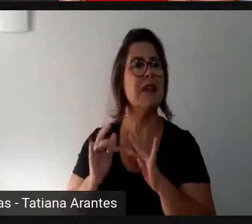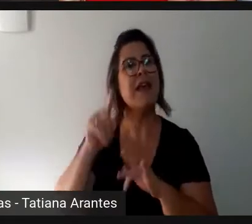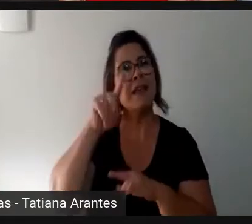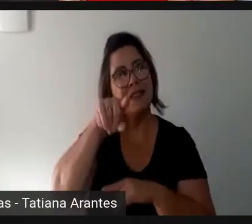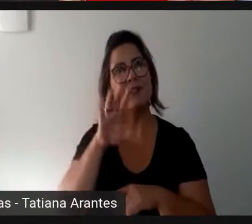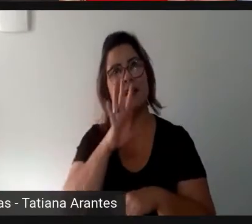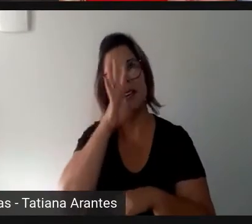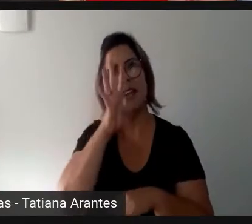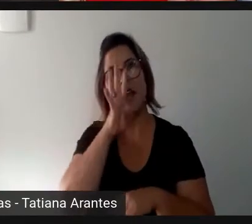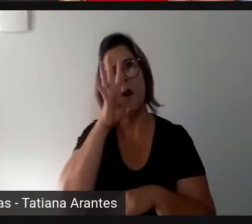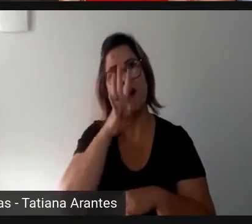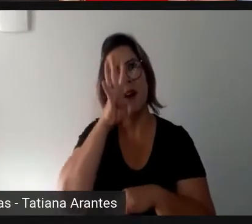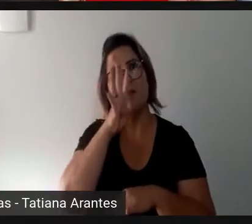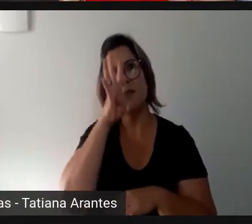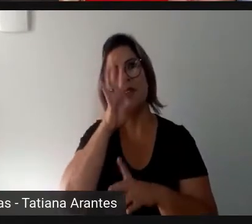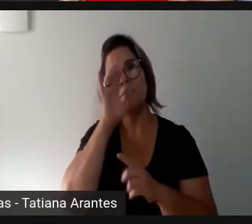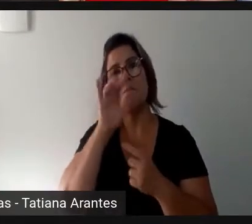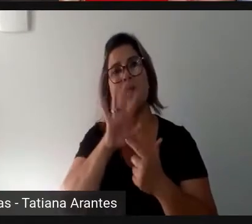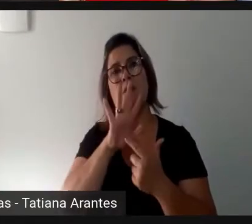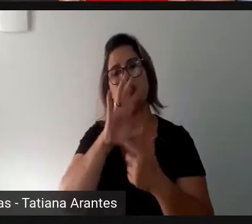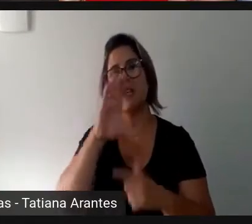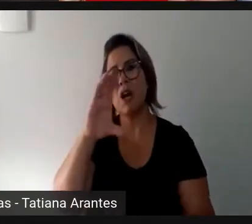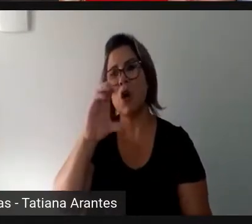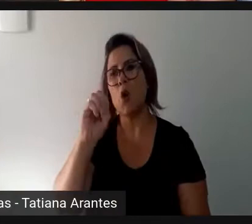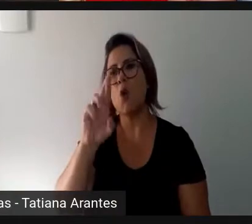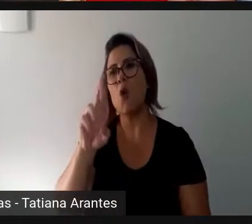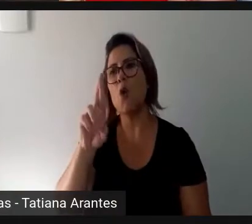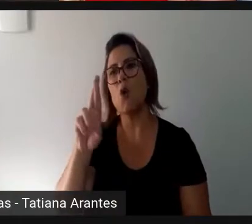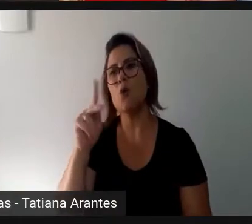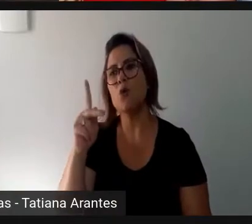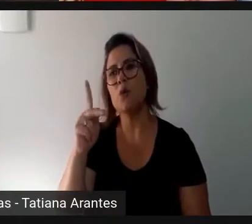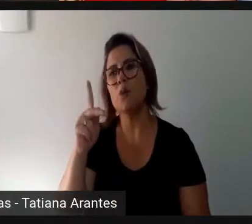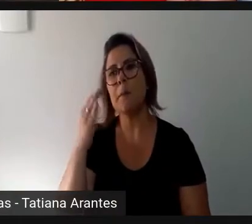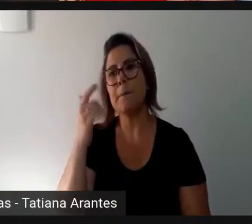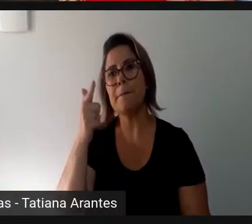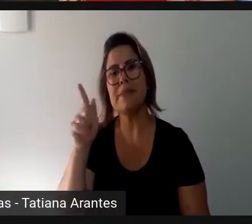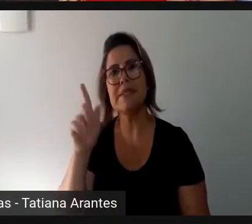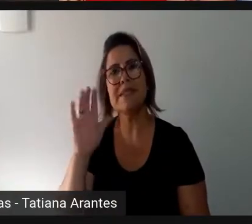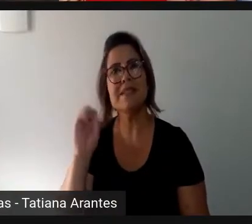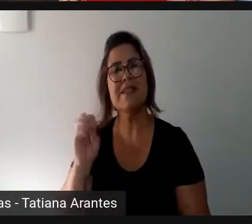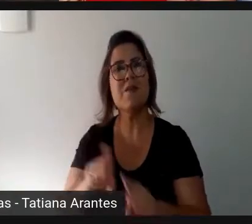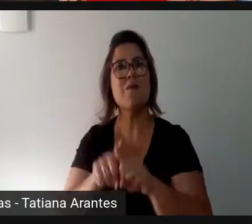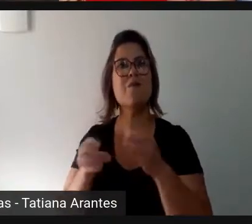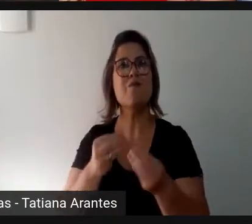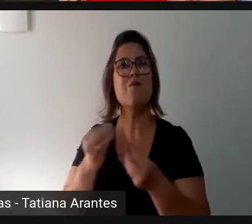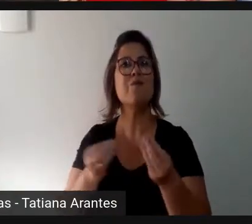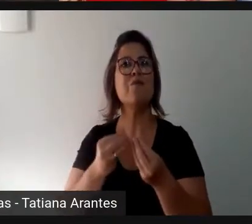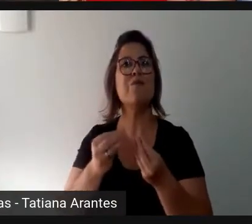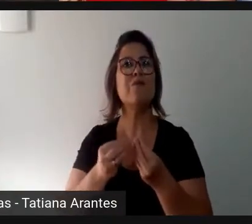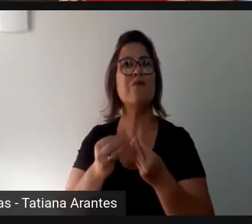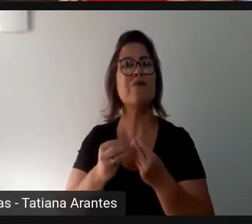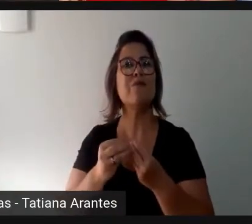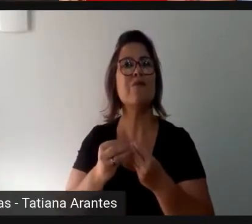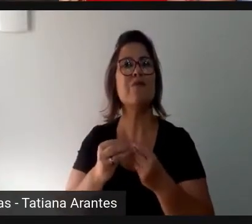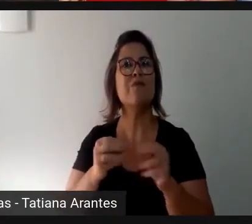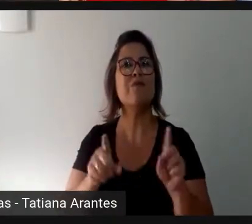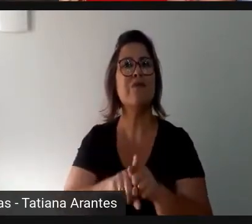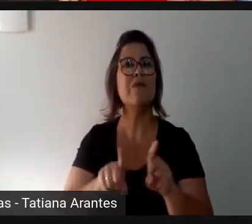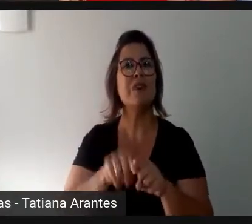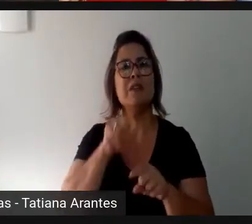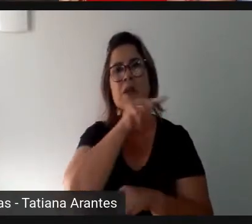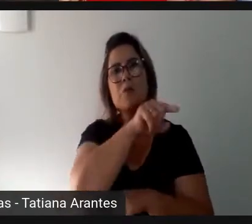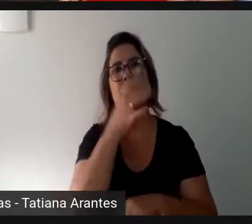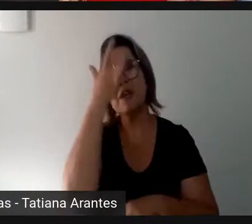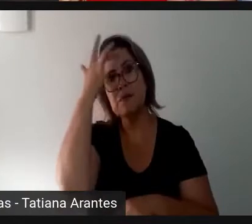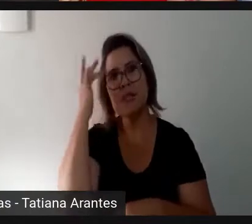notícia no país. Se a gente tivesse um lobbyista cadastrado, a gente poderia cobrar essas limitações. Por que você está recebendo esse fulano que não é lobbyista